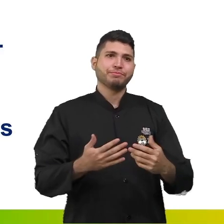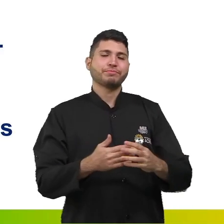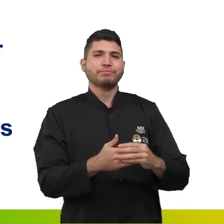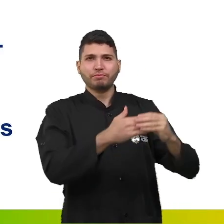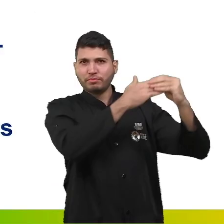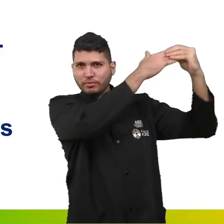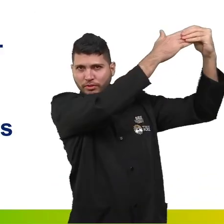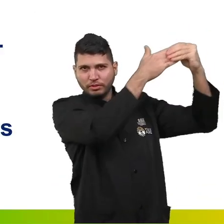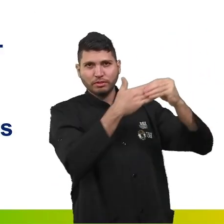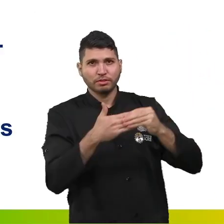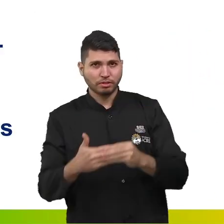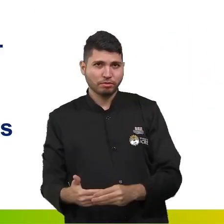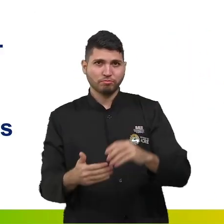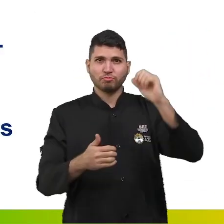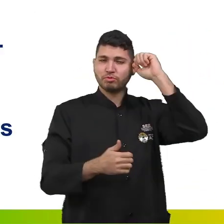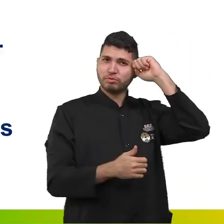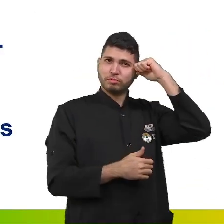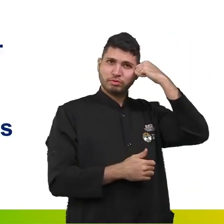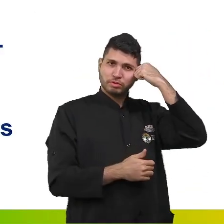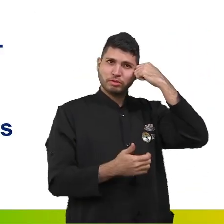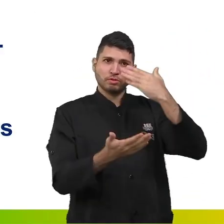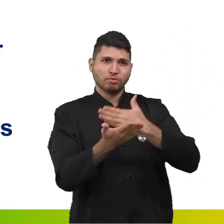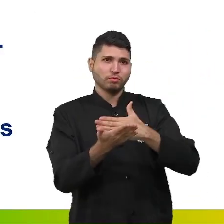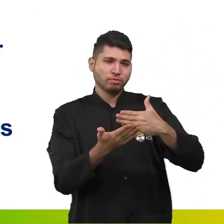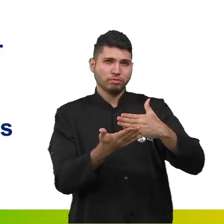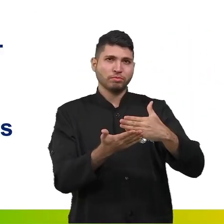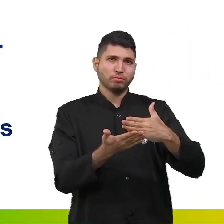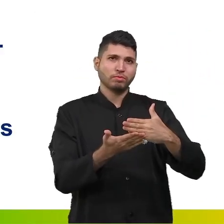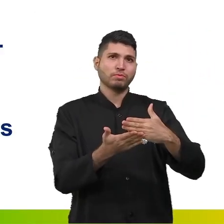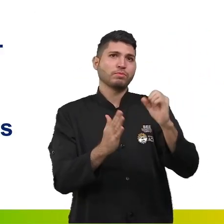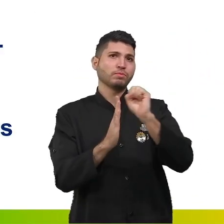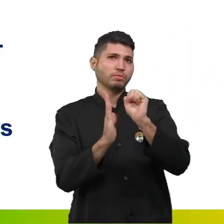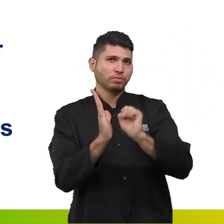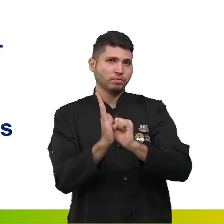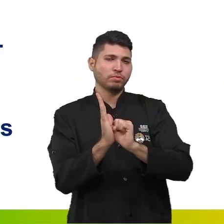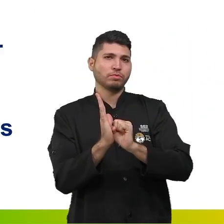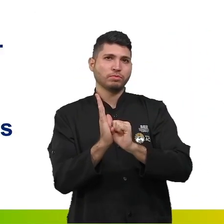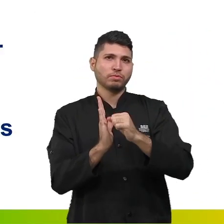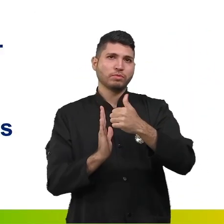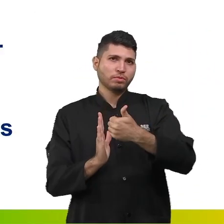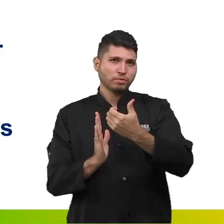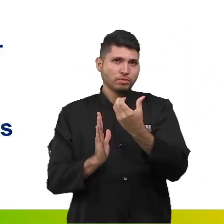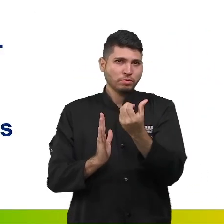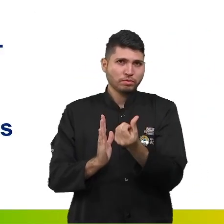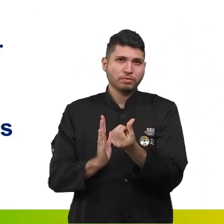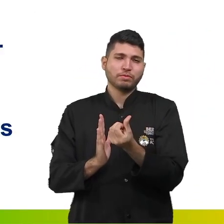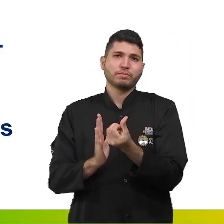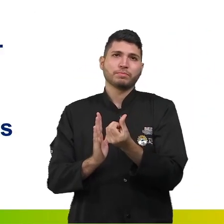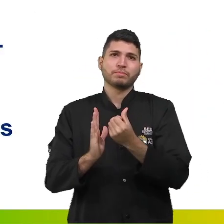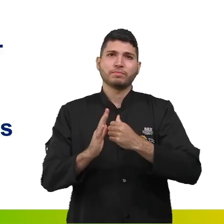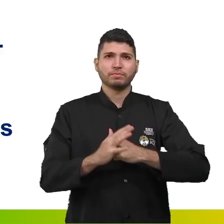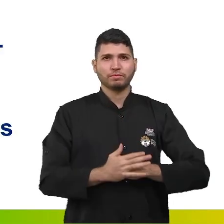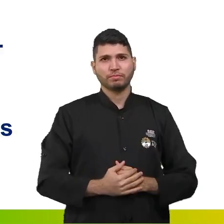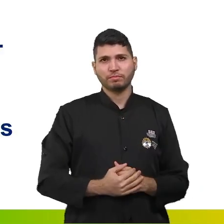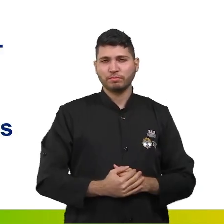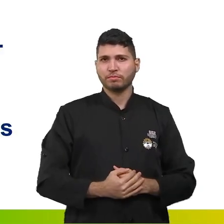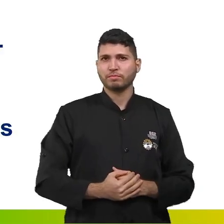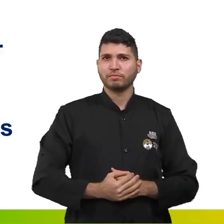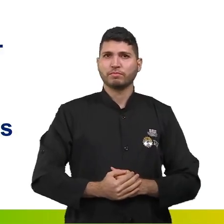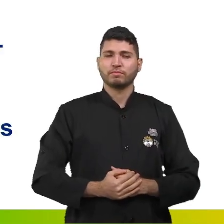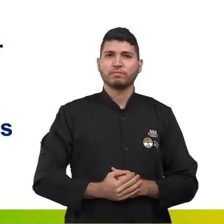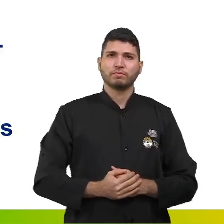negreiro para o Brasil tem início aí já no século XVI. E era